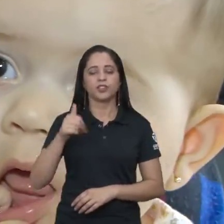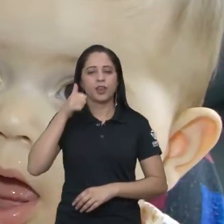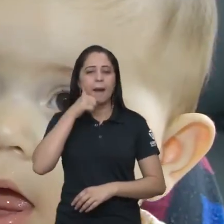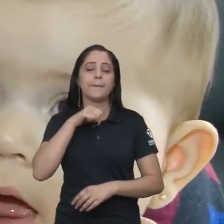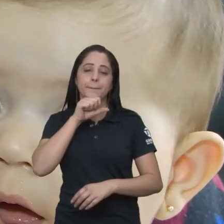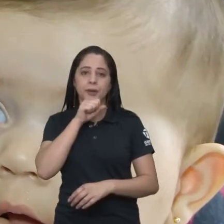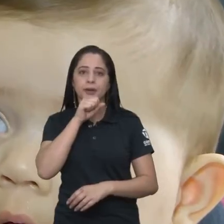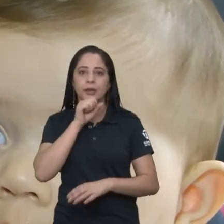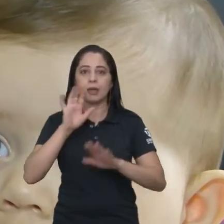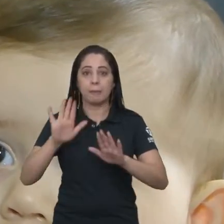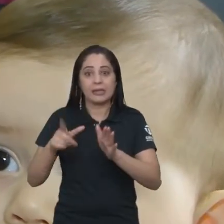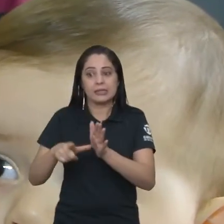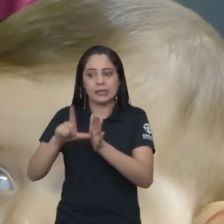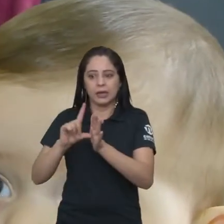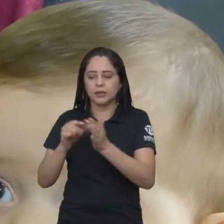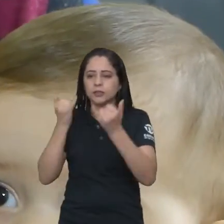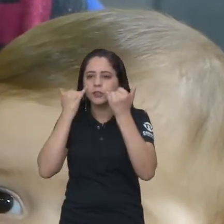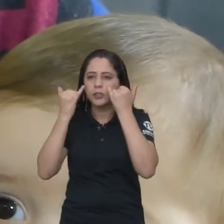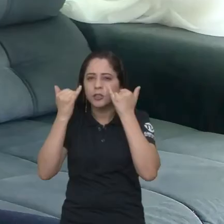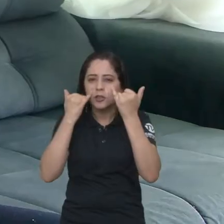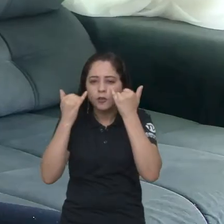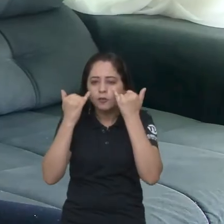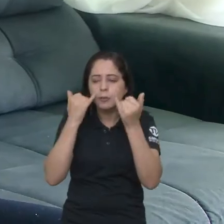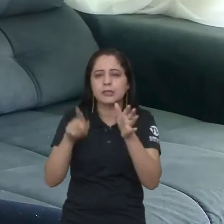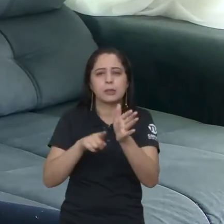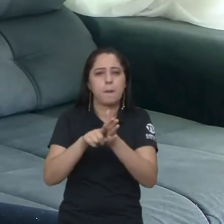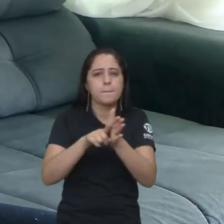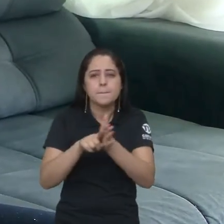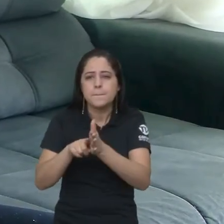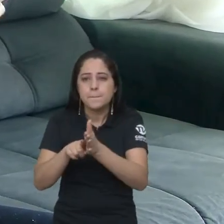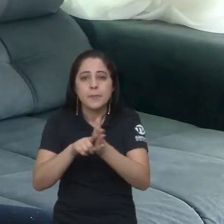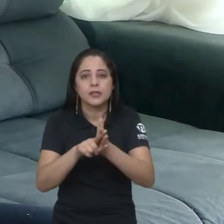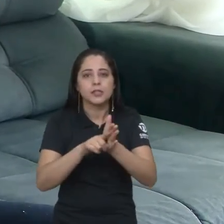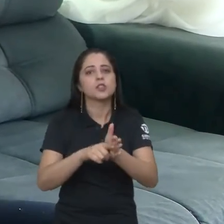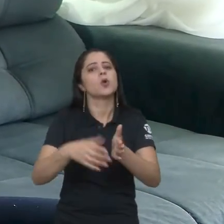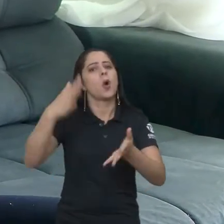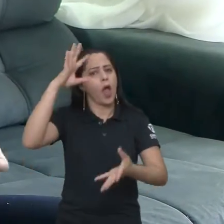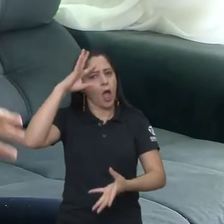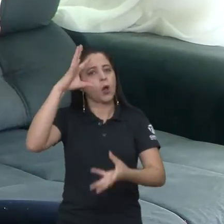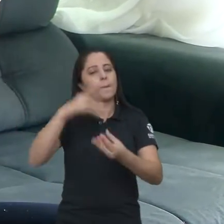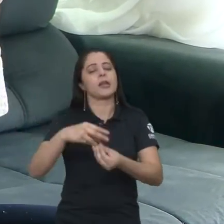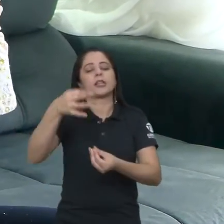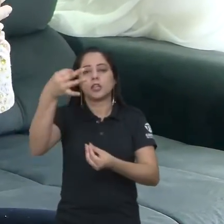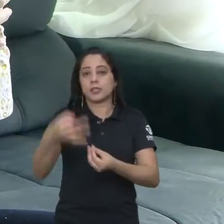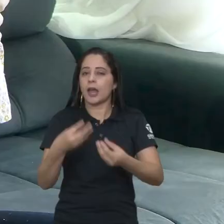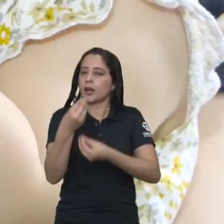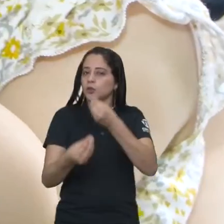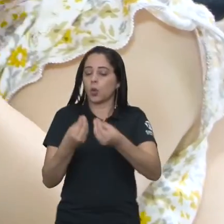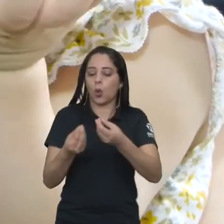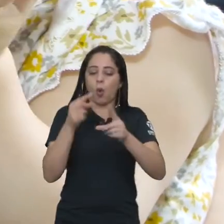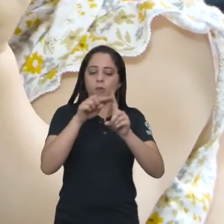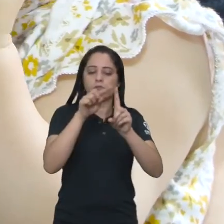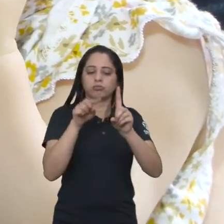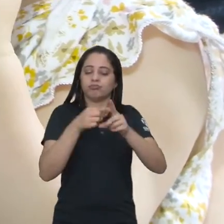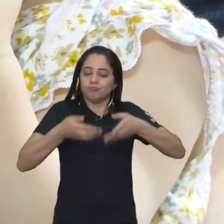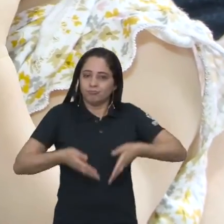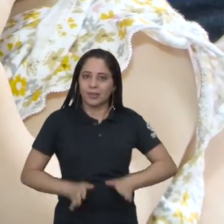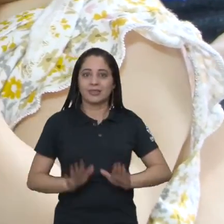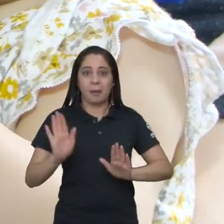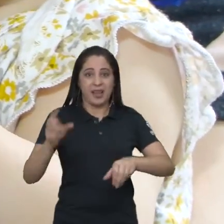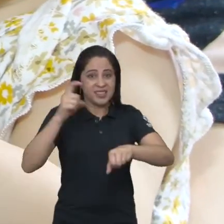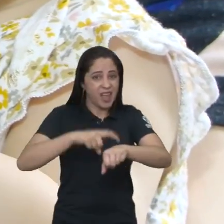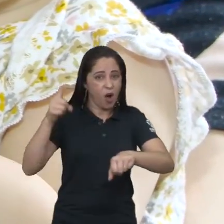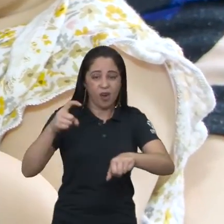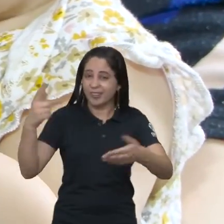viagem, se informou bastante durante a gravidez e sabia o que queria e podia ser feito durante o parto. Mas na hora não